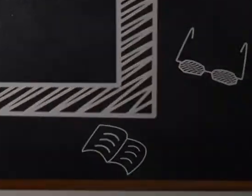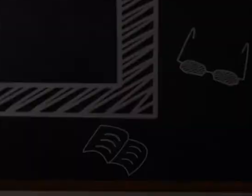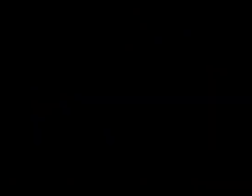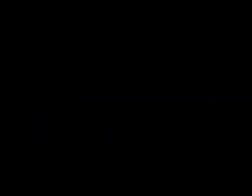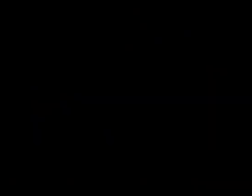Aqui a gente vai poder observar como as informações dessa notícia estão nesse lead.